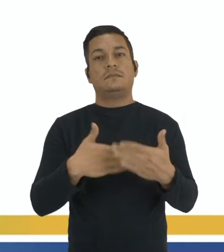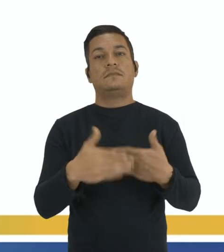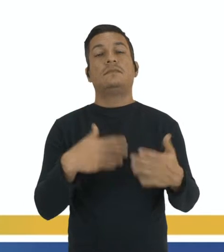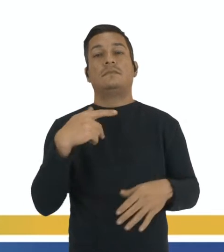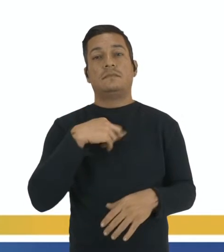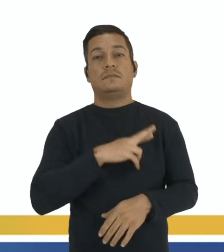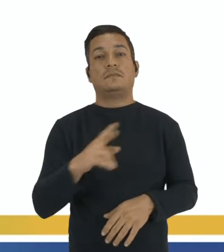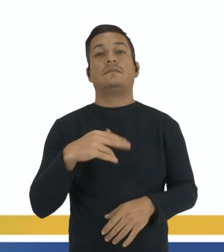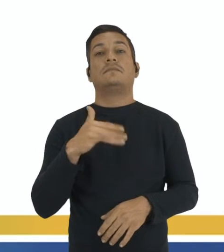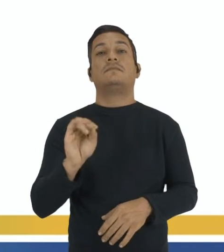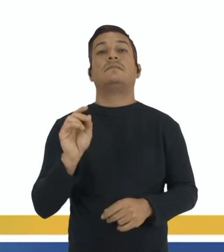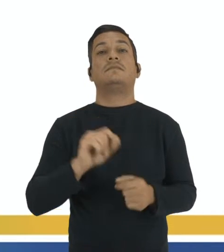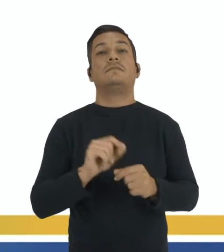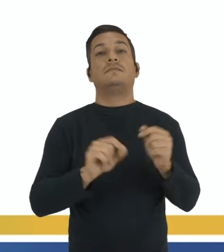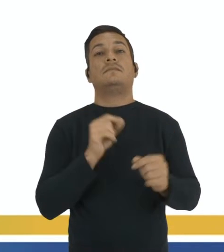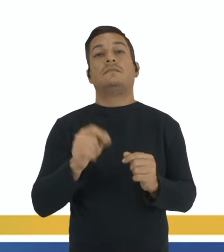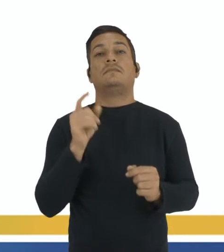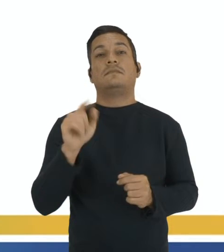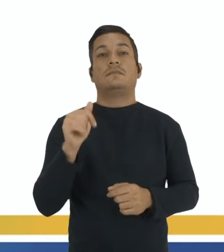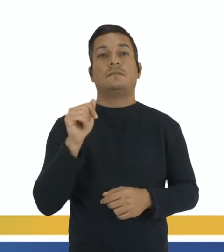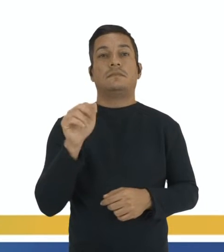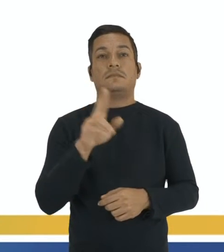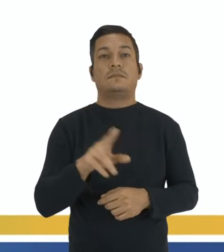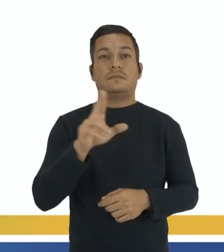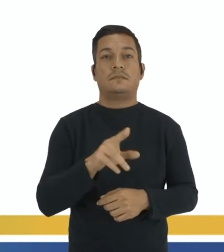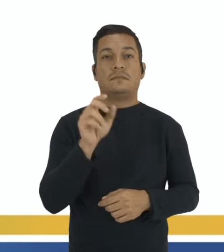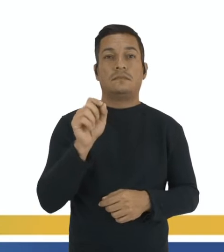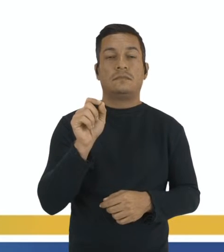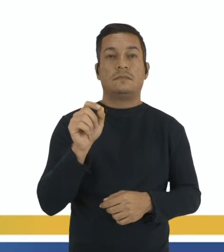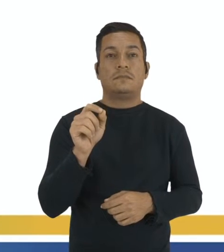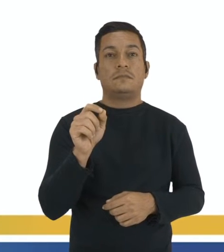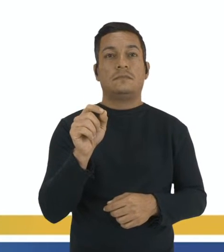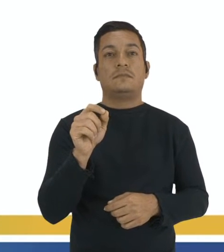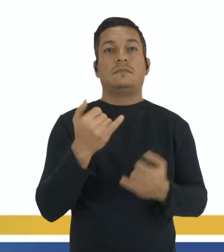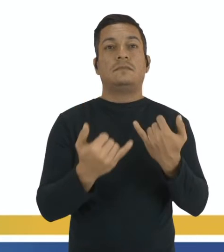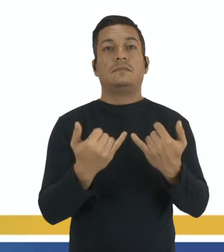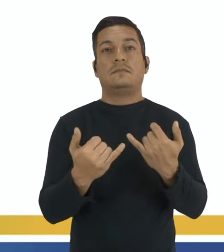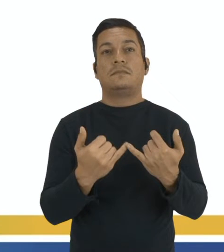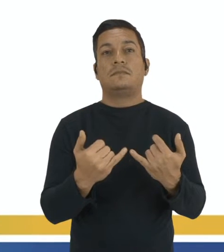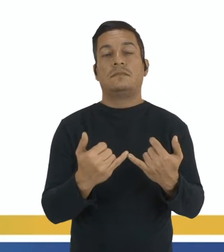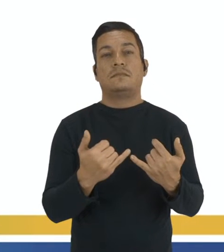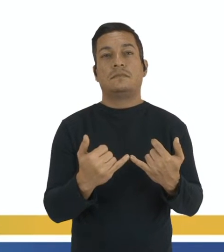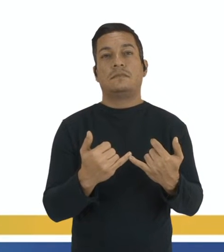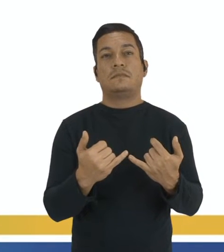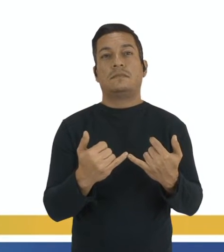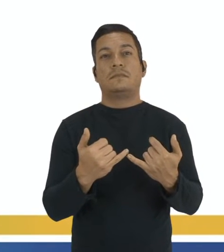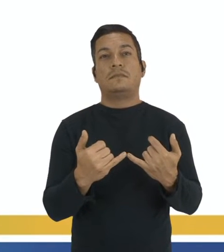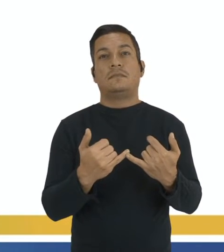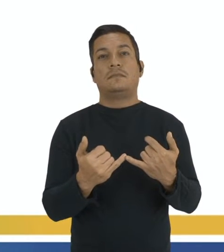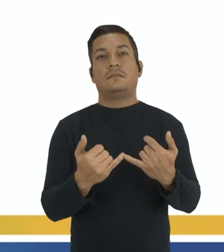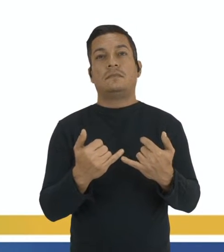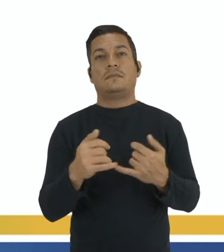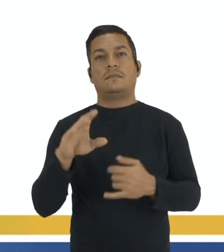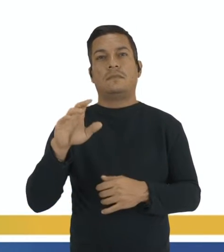para representar o 10, eles utilizavam este símbolo que é parecido com um calcanhar. Então, o calcanhar